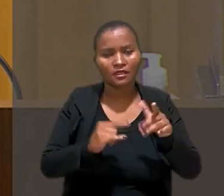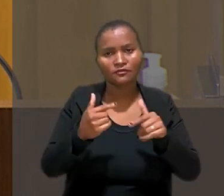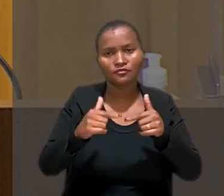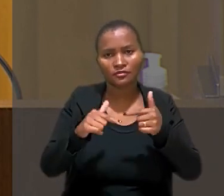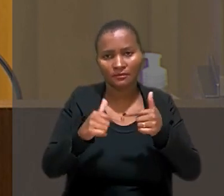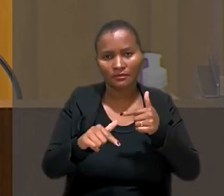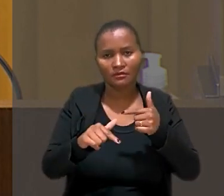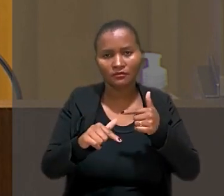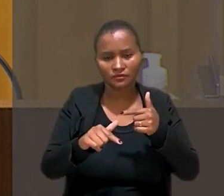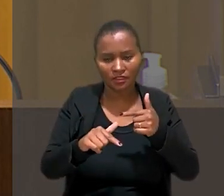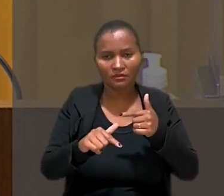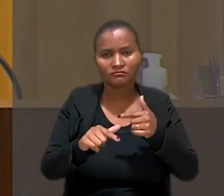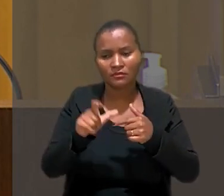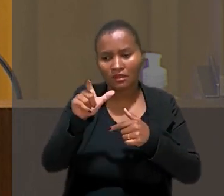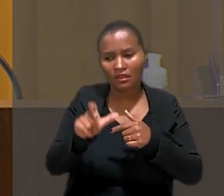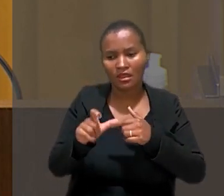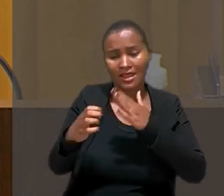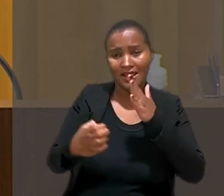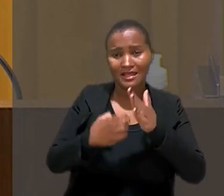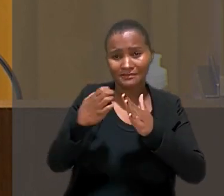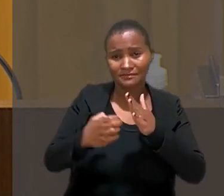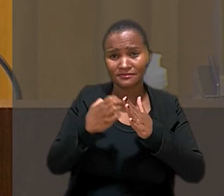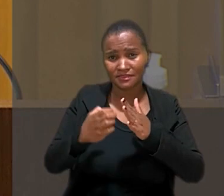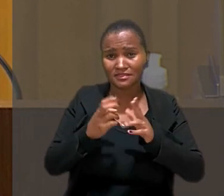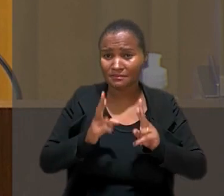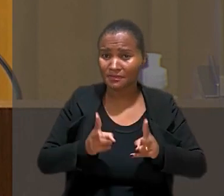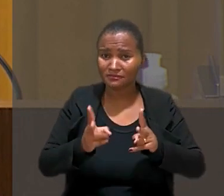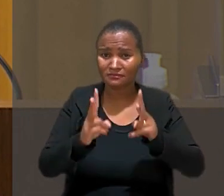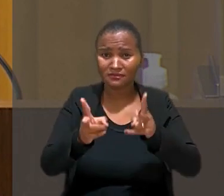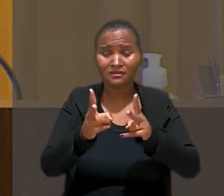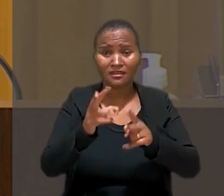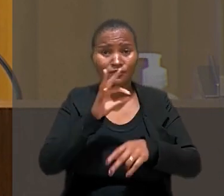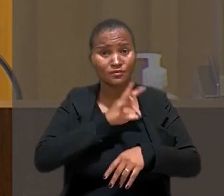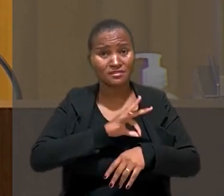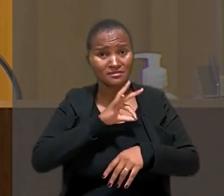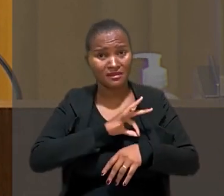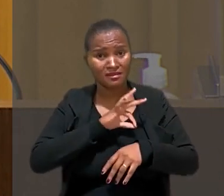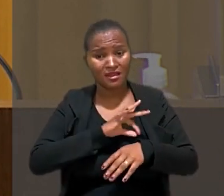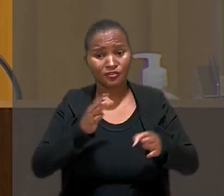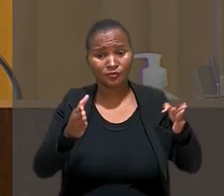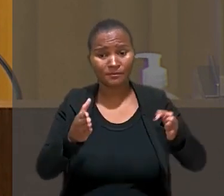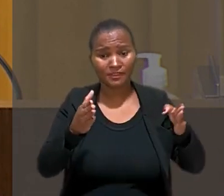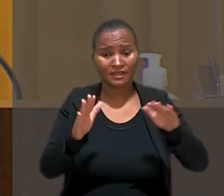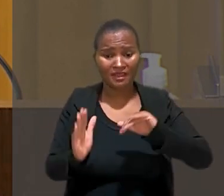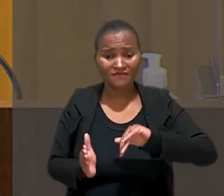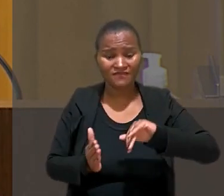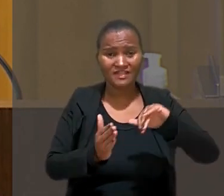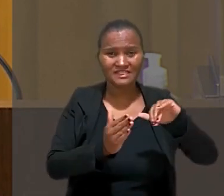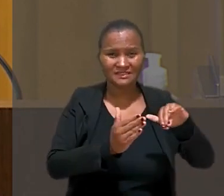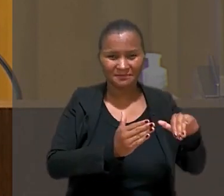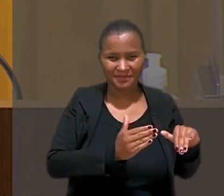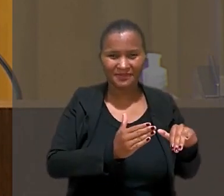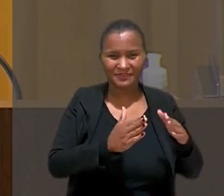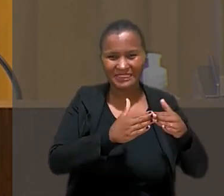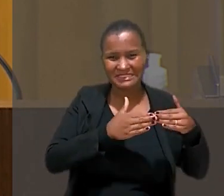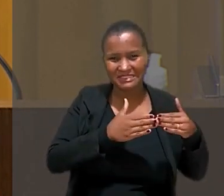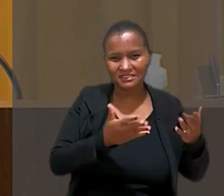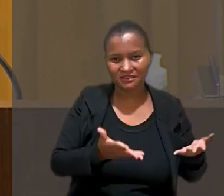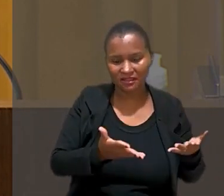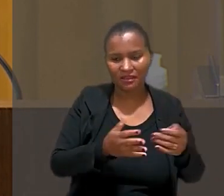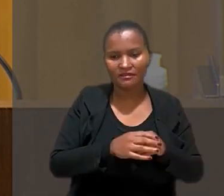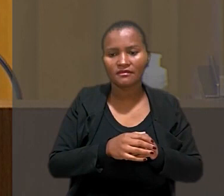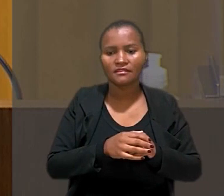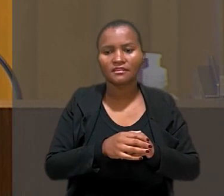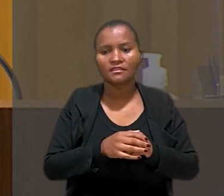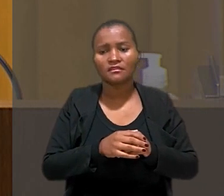trabalho, consistente no fato de o empregador espontaneamente manter os salários não exigíveis no período de afastamento, tal constatação nem